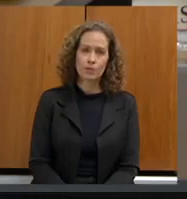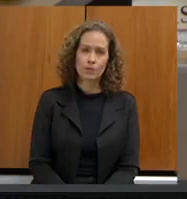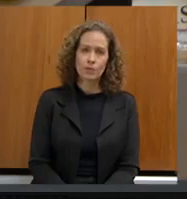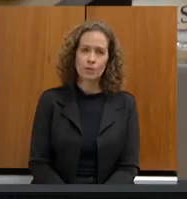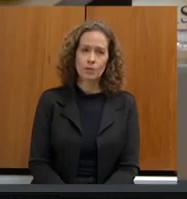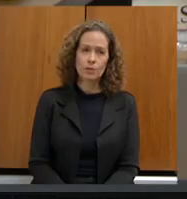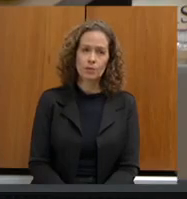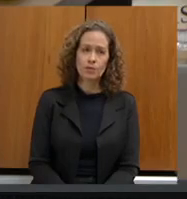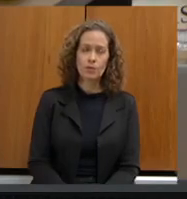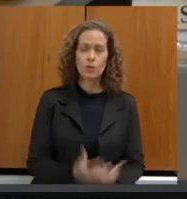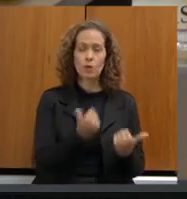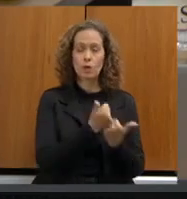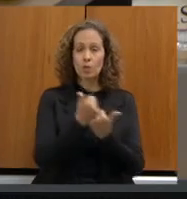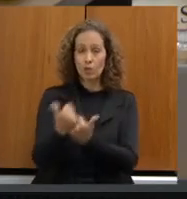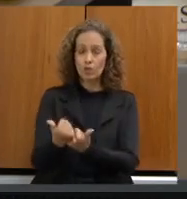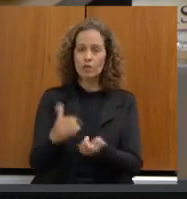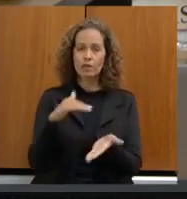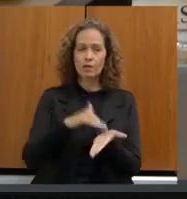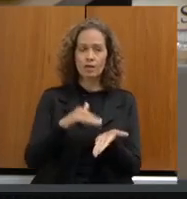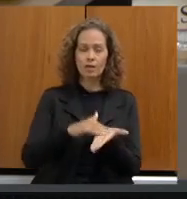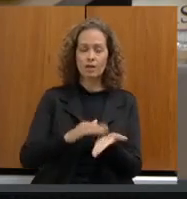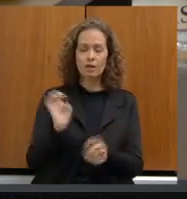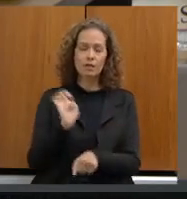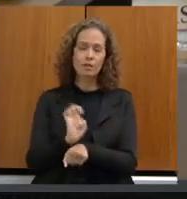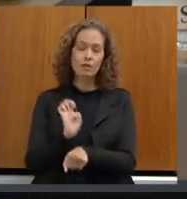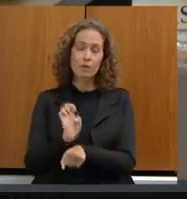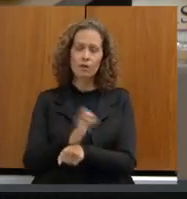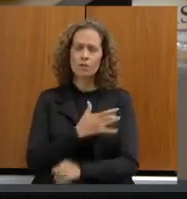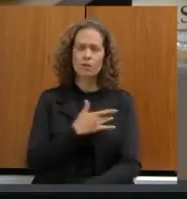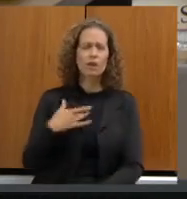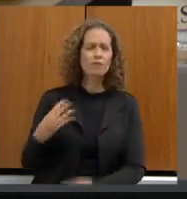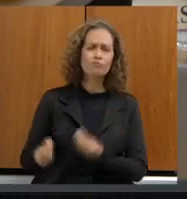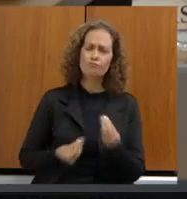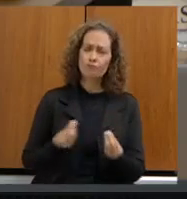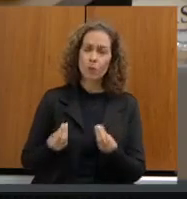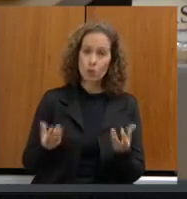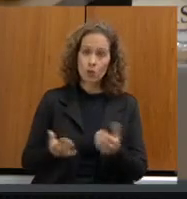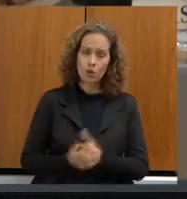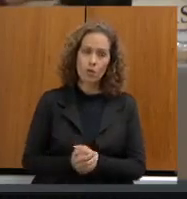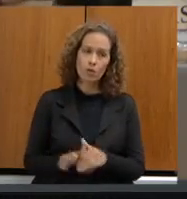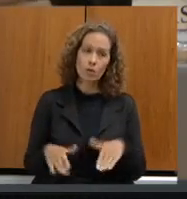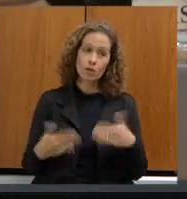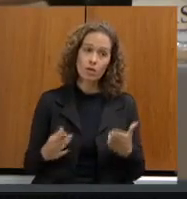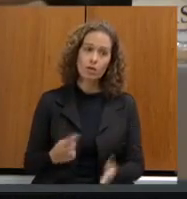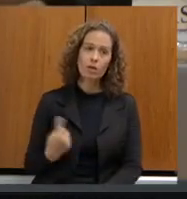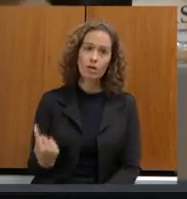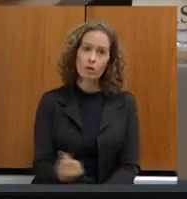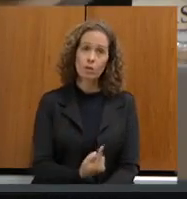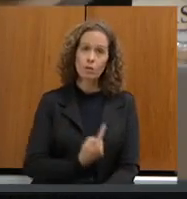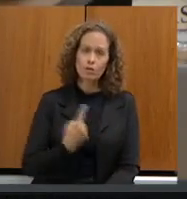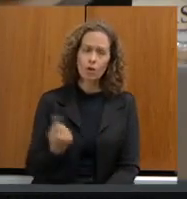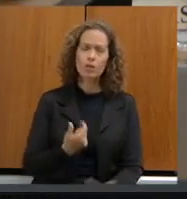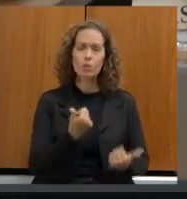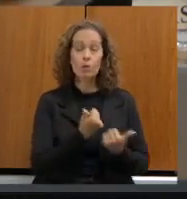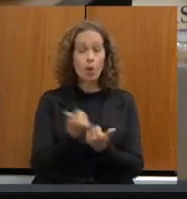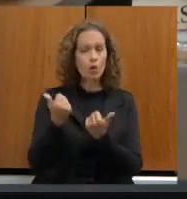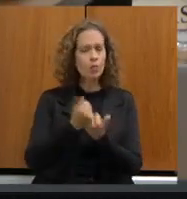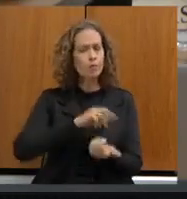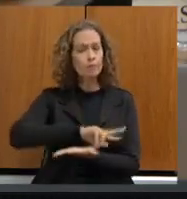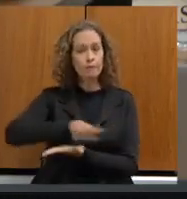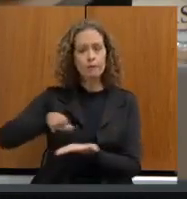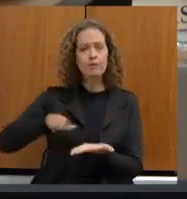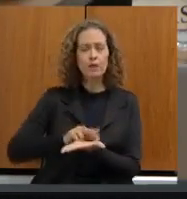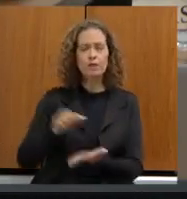apoio a nossa Secretaria Estadual de Saúde como é que foi foi feito então nós fizemos é em número de apoio né